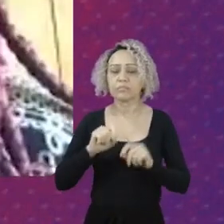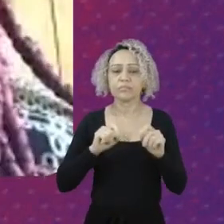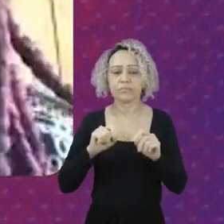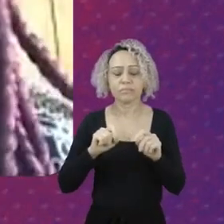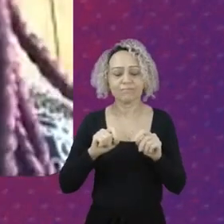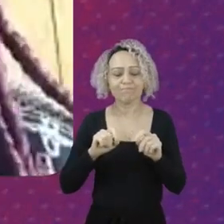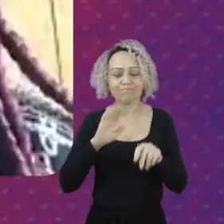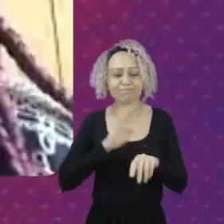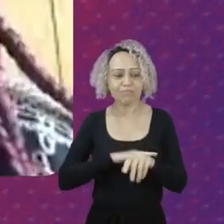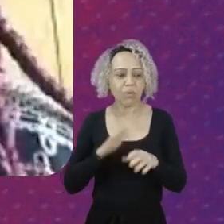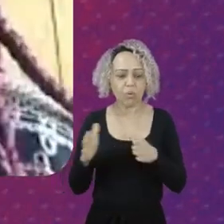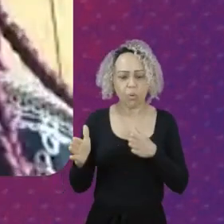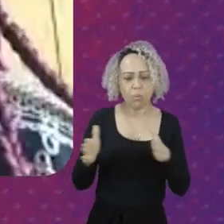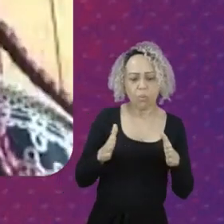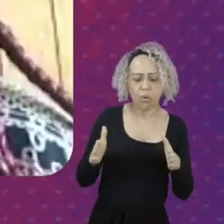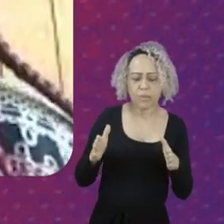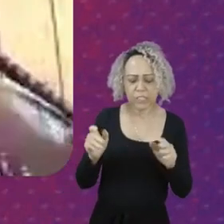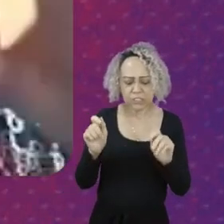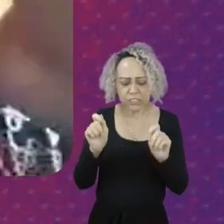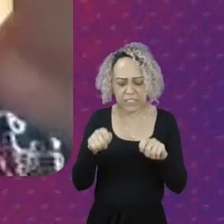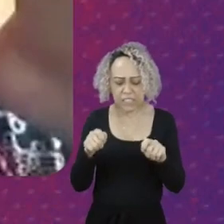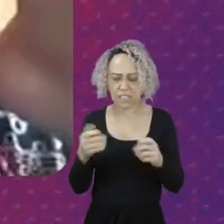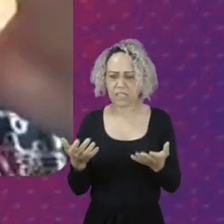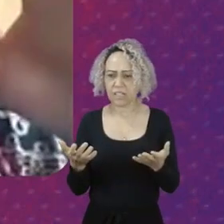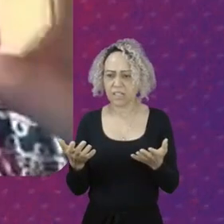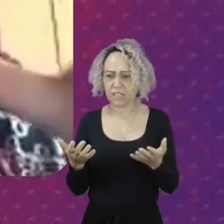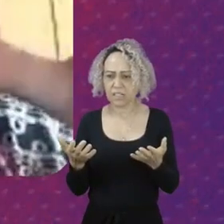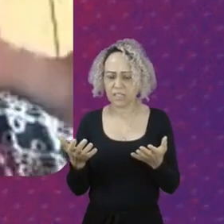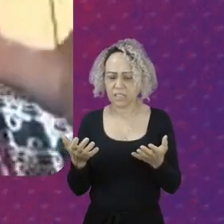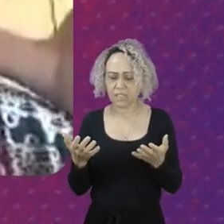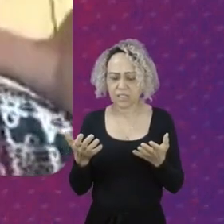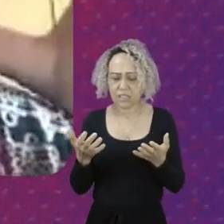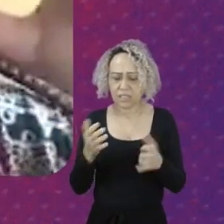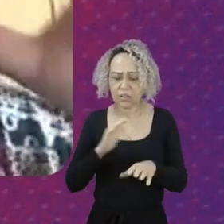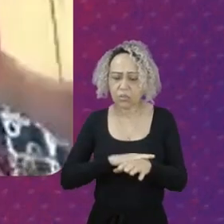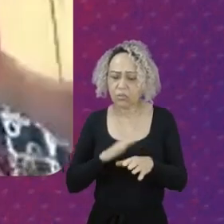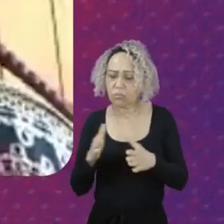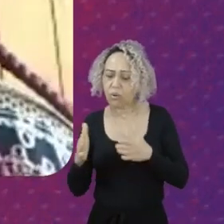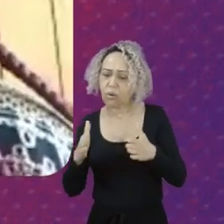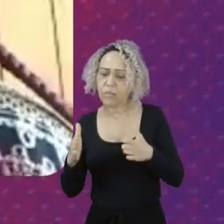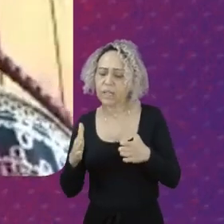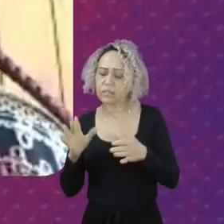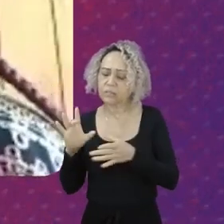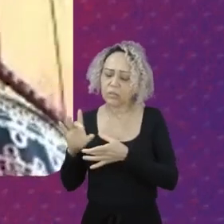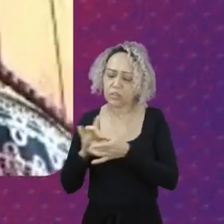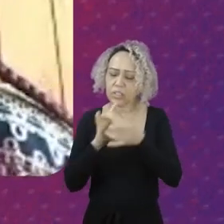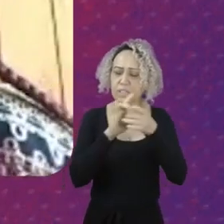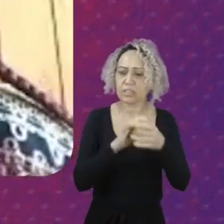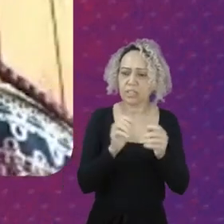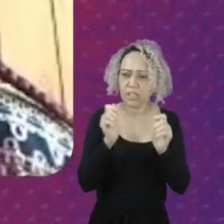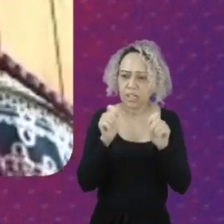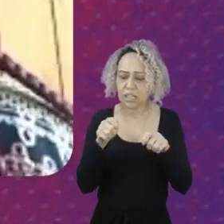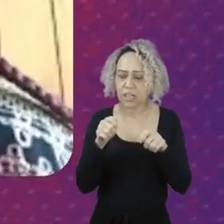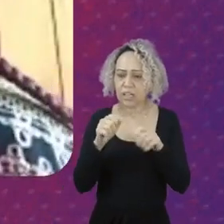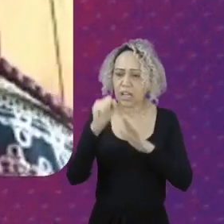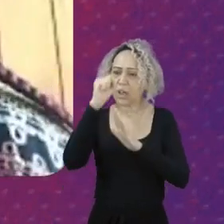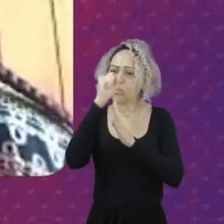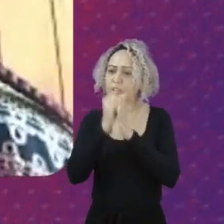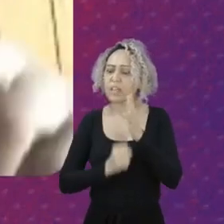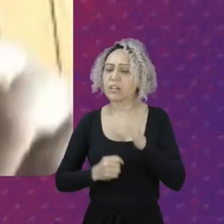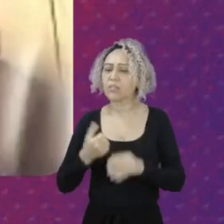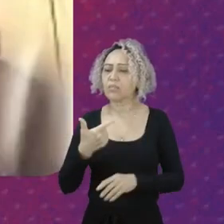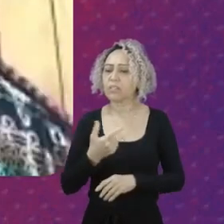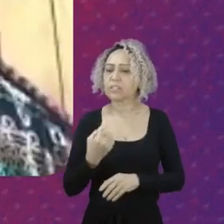o momento necessário e o momento e o contexto necessário. É o século